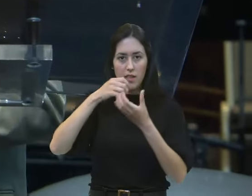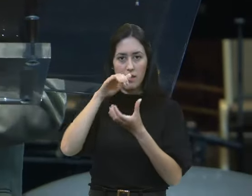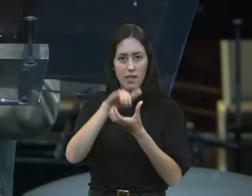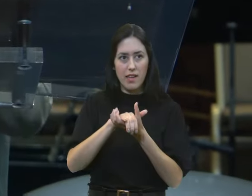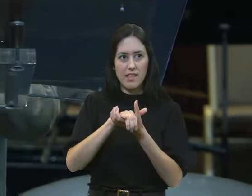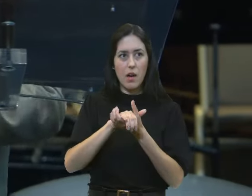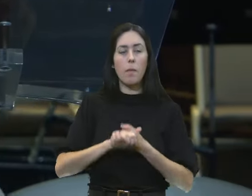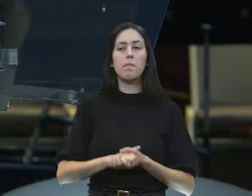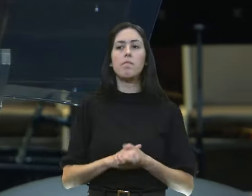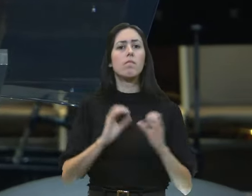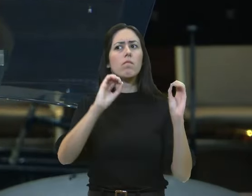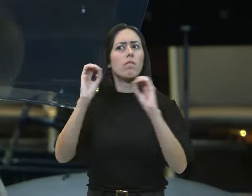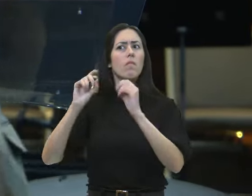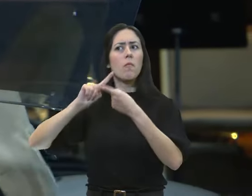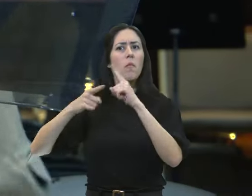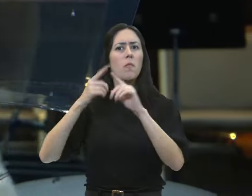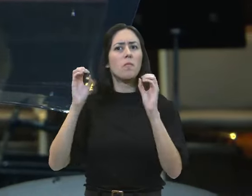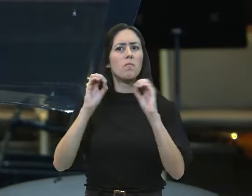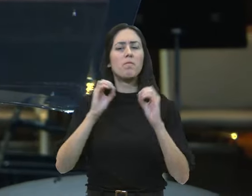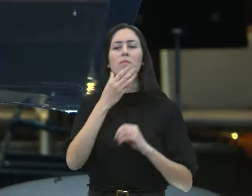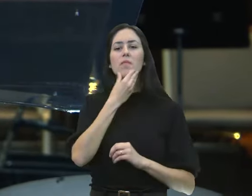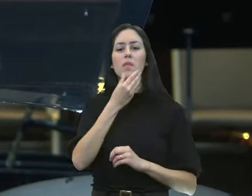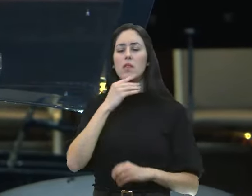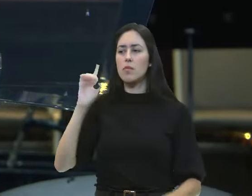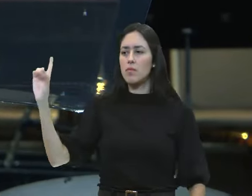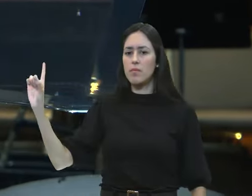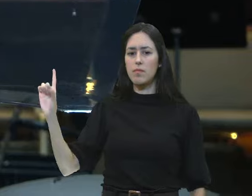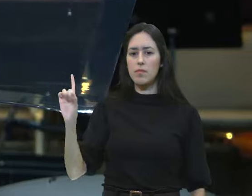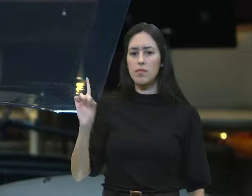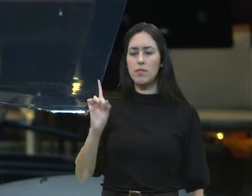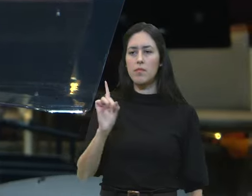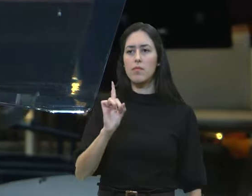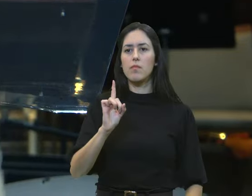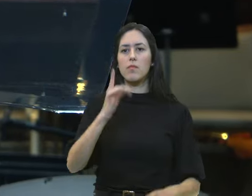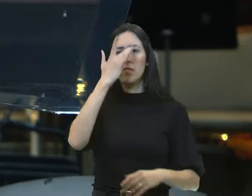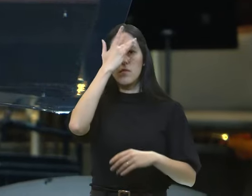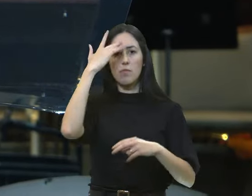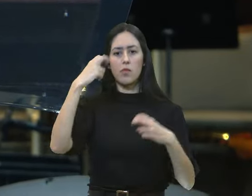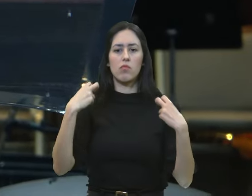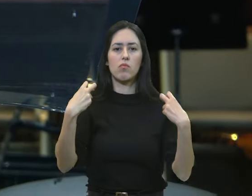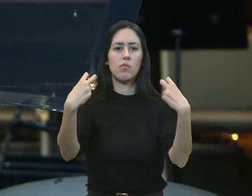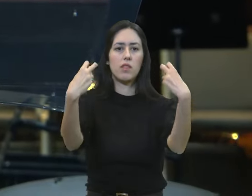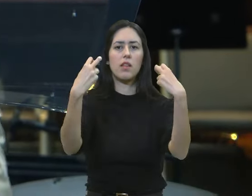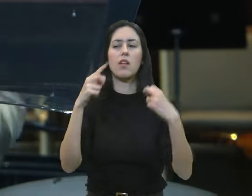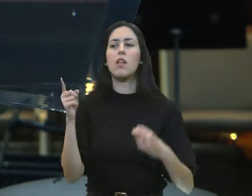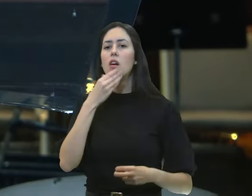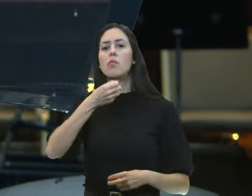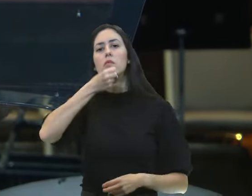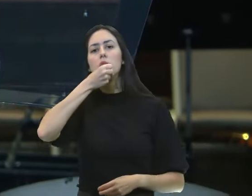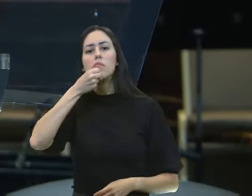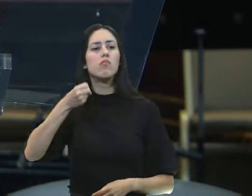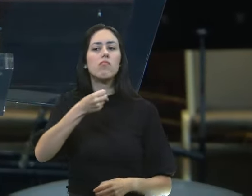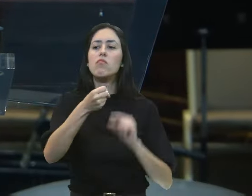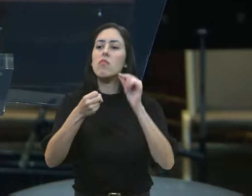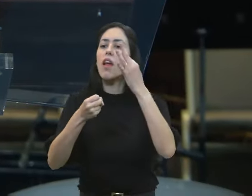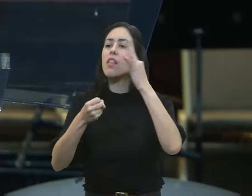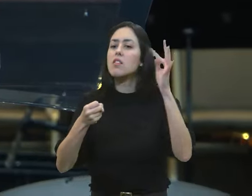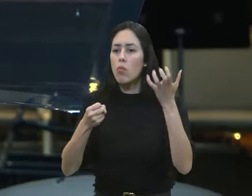combinasse, Vanderlei passando pelo microfone assim, pelo salão, para as pessoas darem testemunho, e ele conta a sua